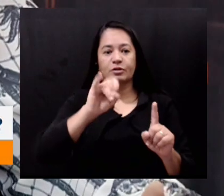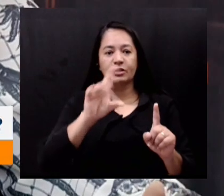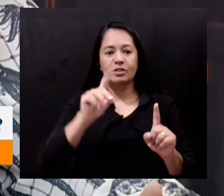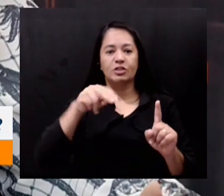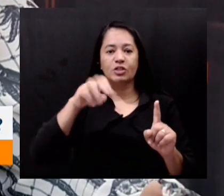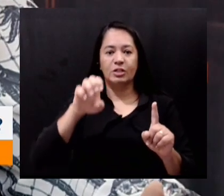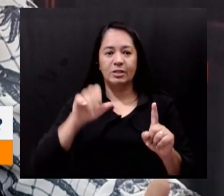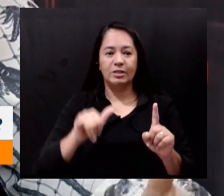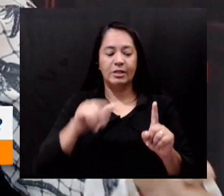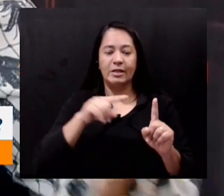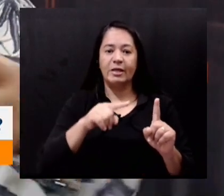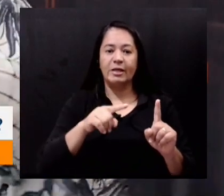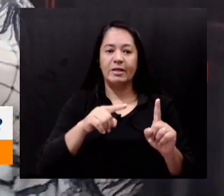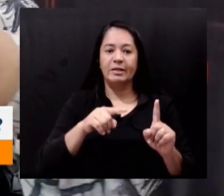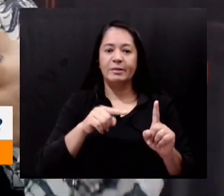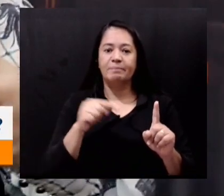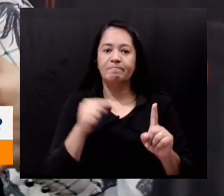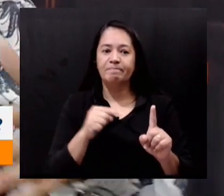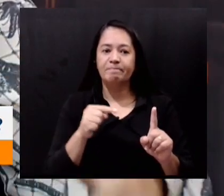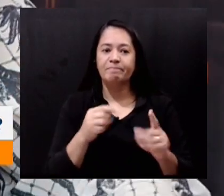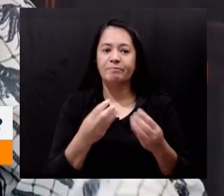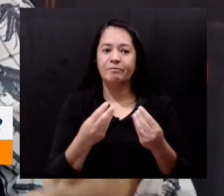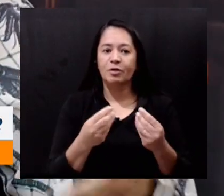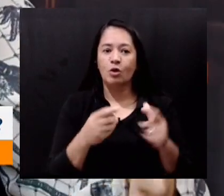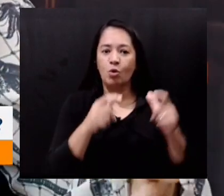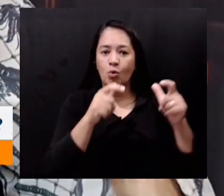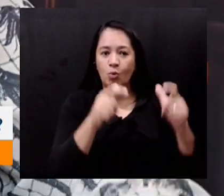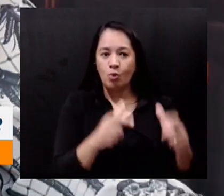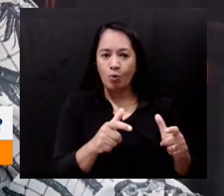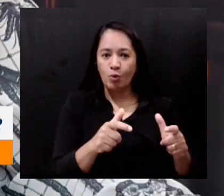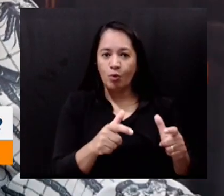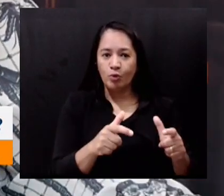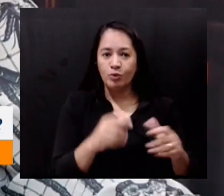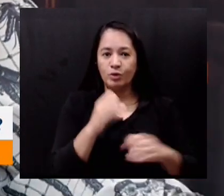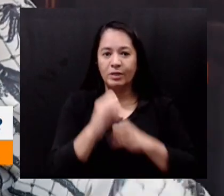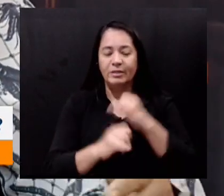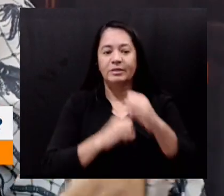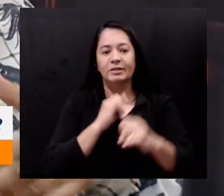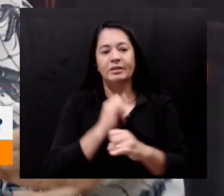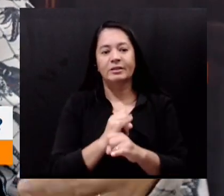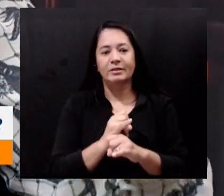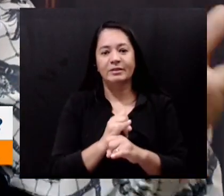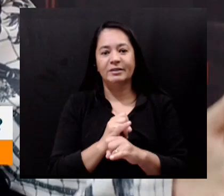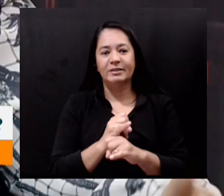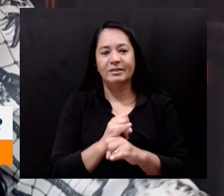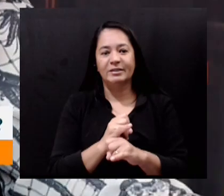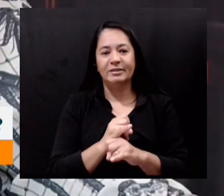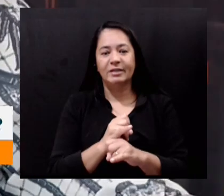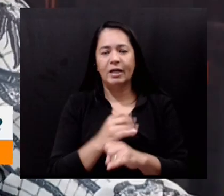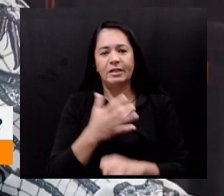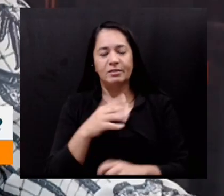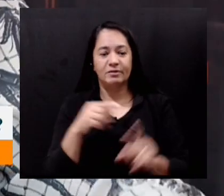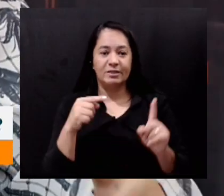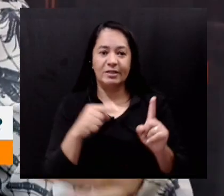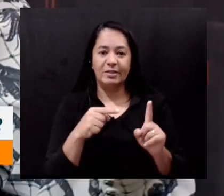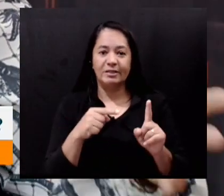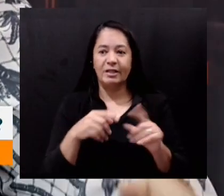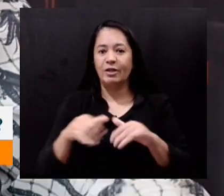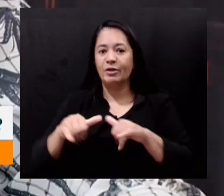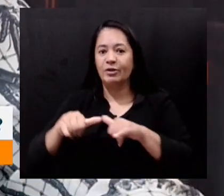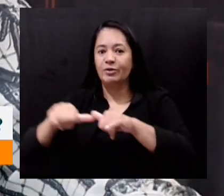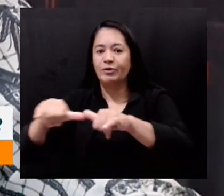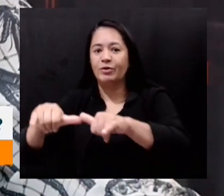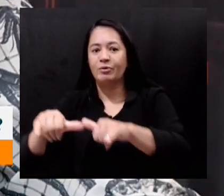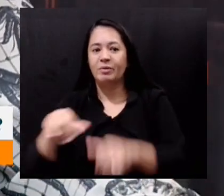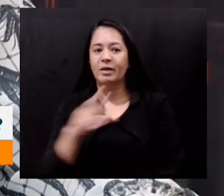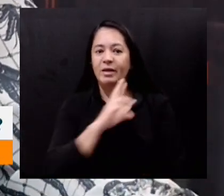até daquele local só ali da internet, da rede social. Muitas vezes ele está no mercado, no restaurante, na padaria,